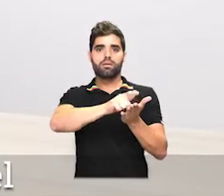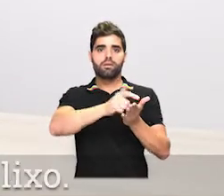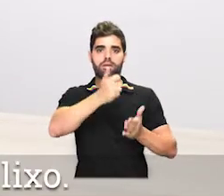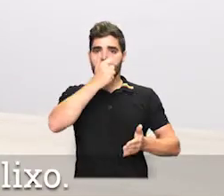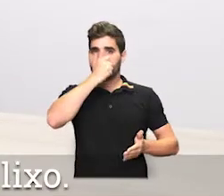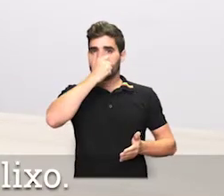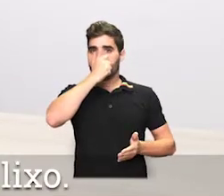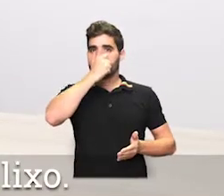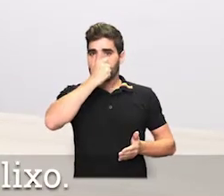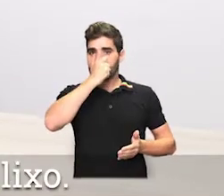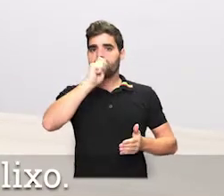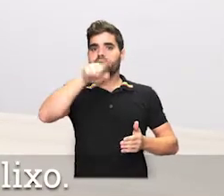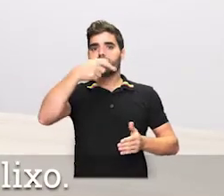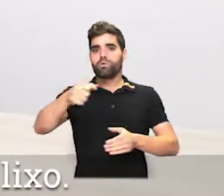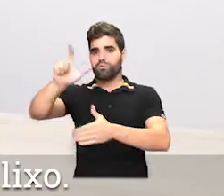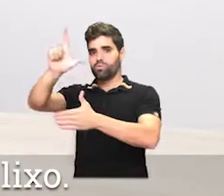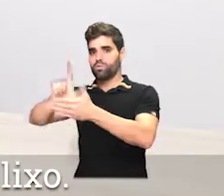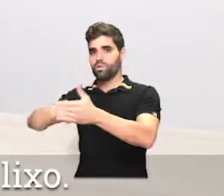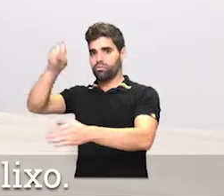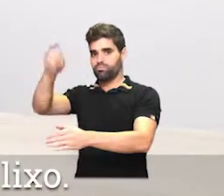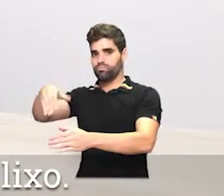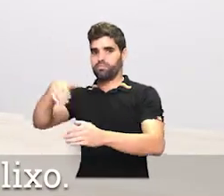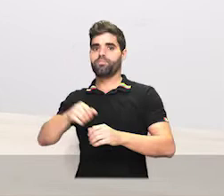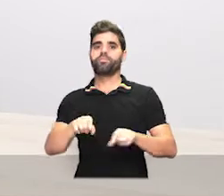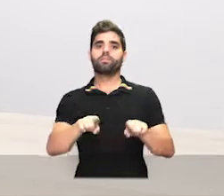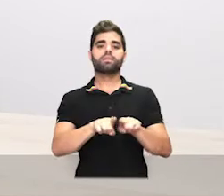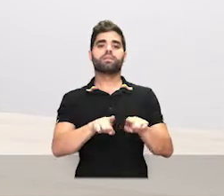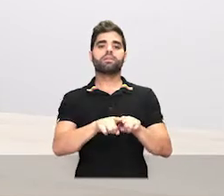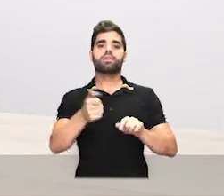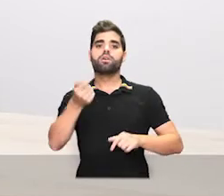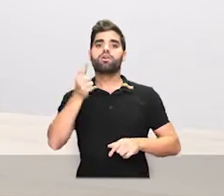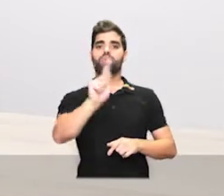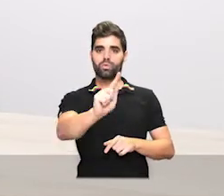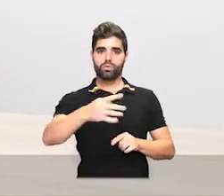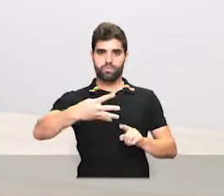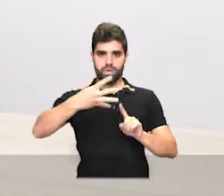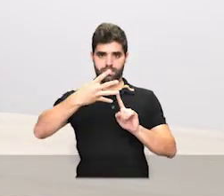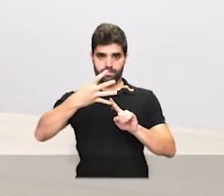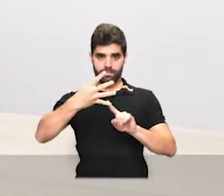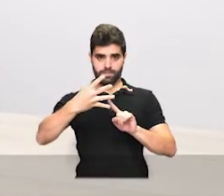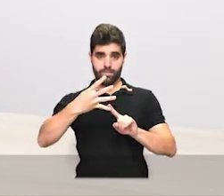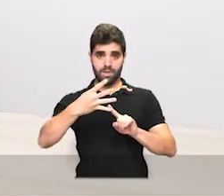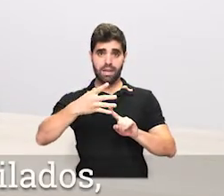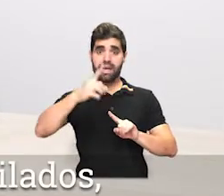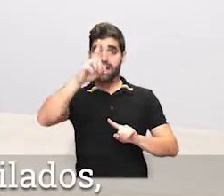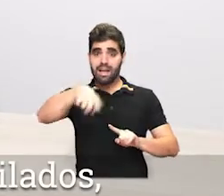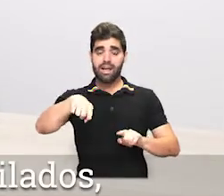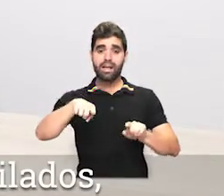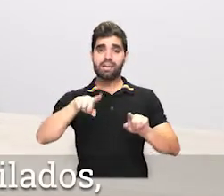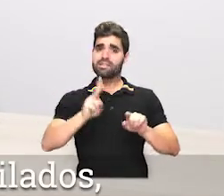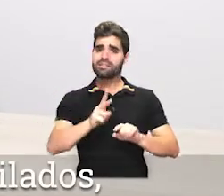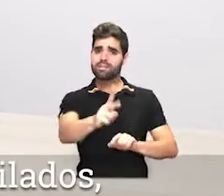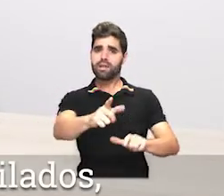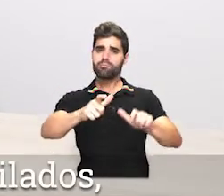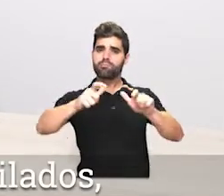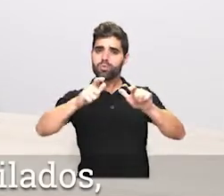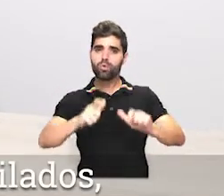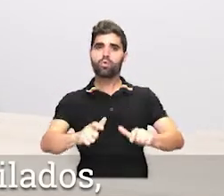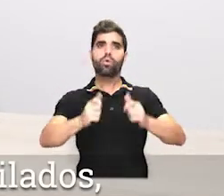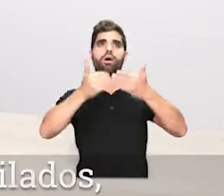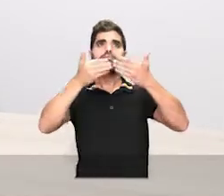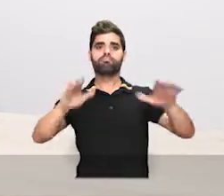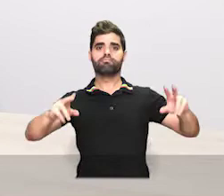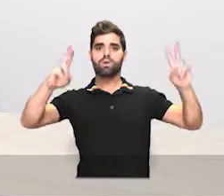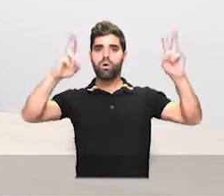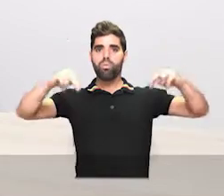papel e logo em seguida jogar esse lenço no lixo. E a última etapa, a quarta etapa, é você viver em ambientes